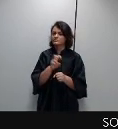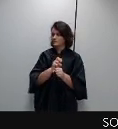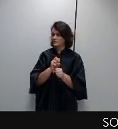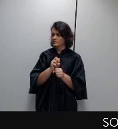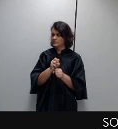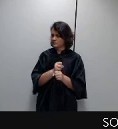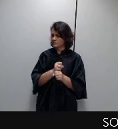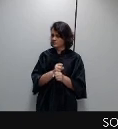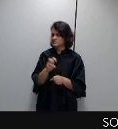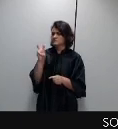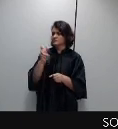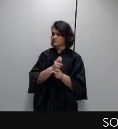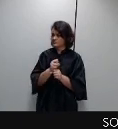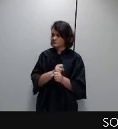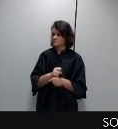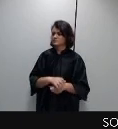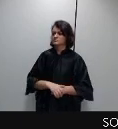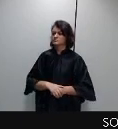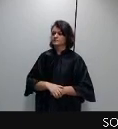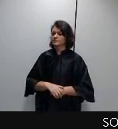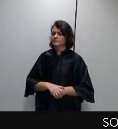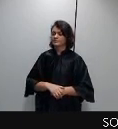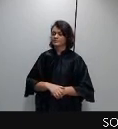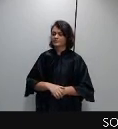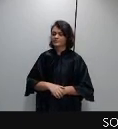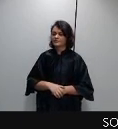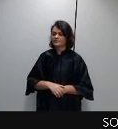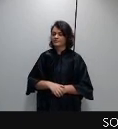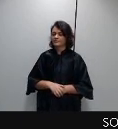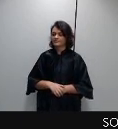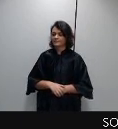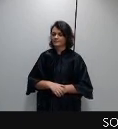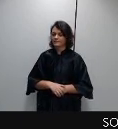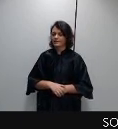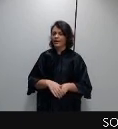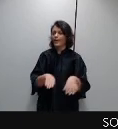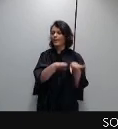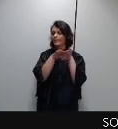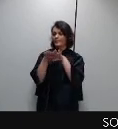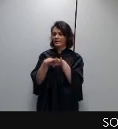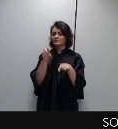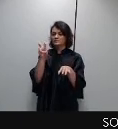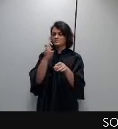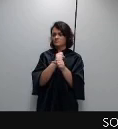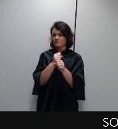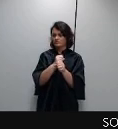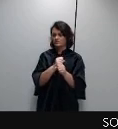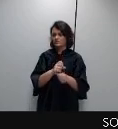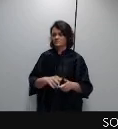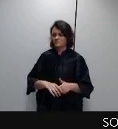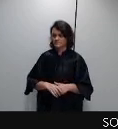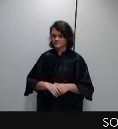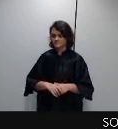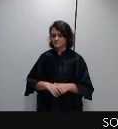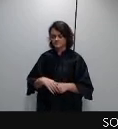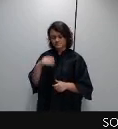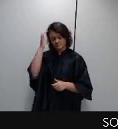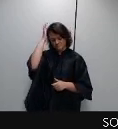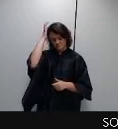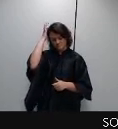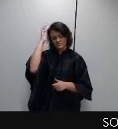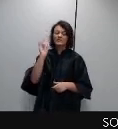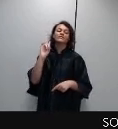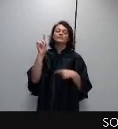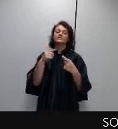é e é uma lista entendeu o que contudo por meio da Lei tal desse tanto de repente não mais que de repente